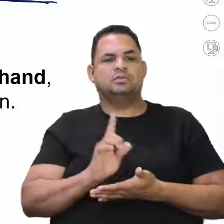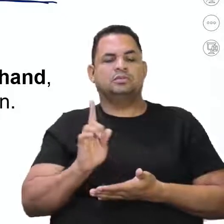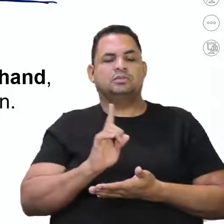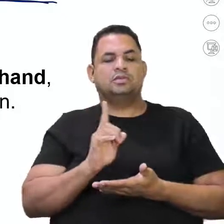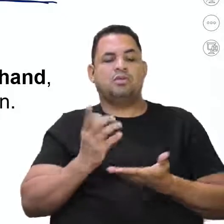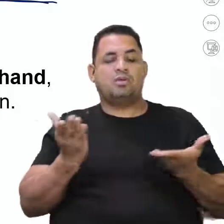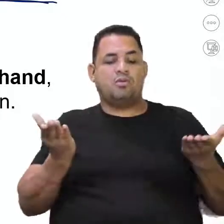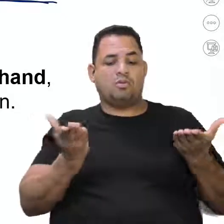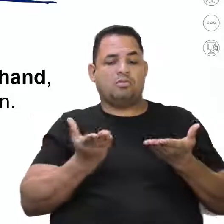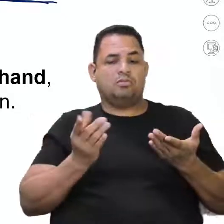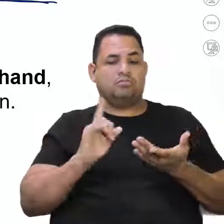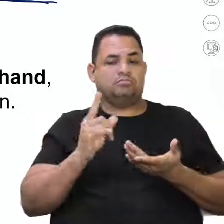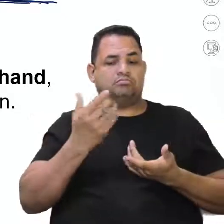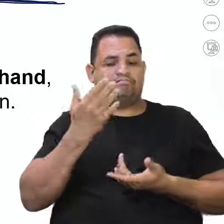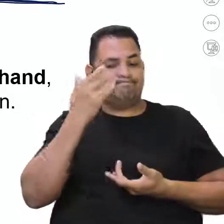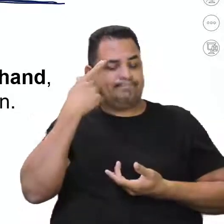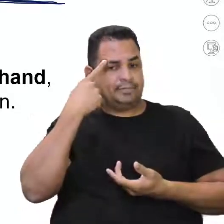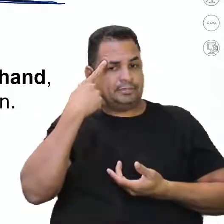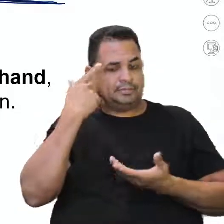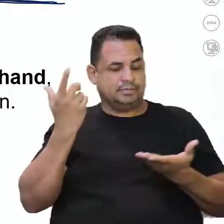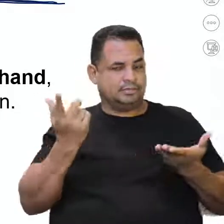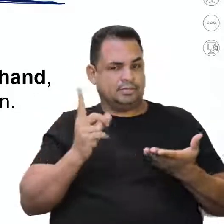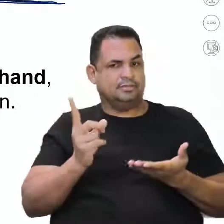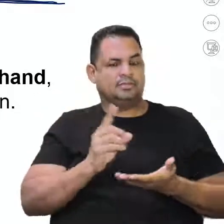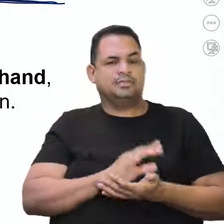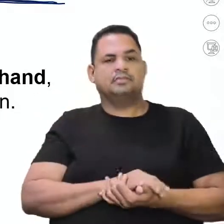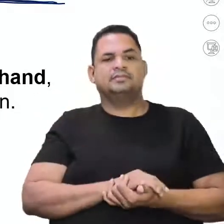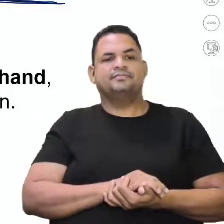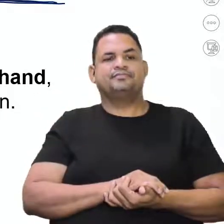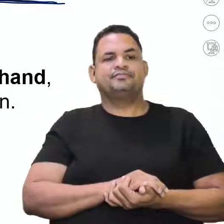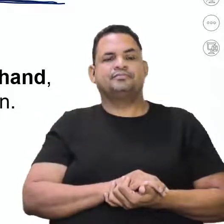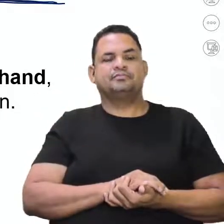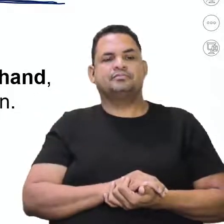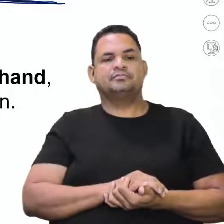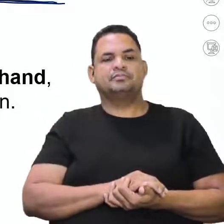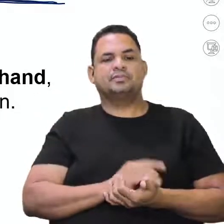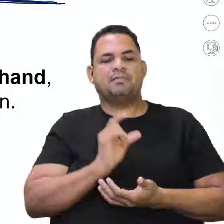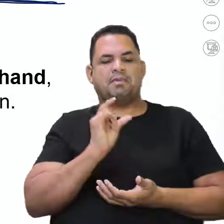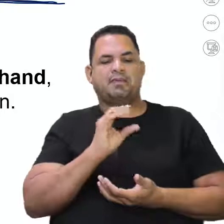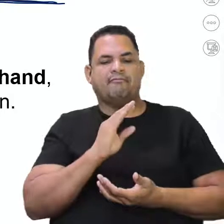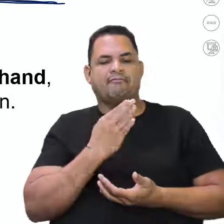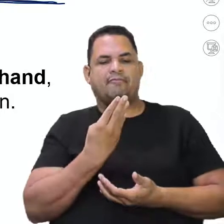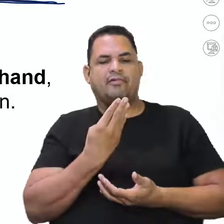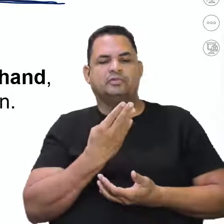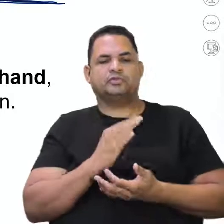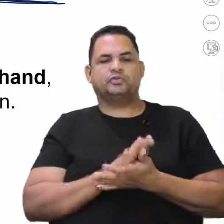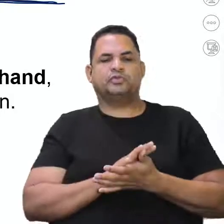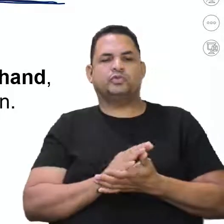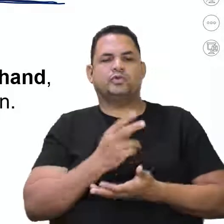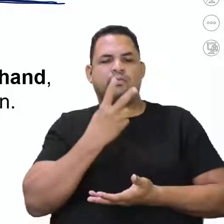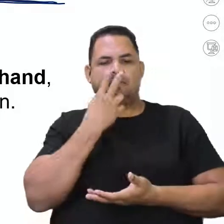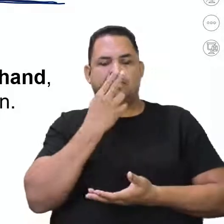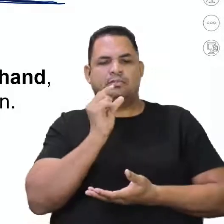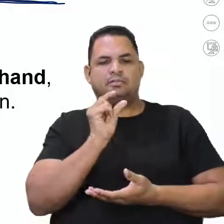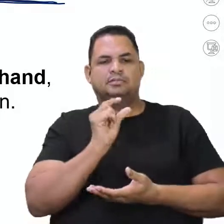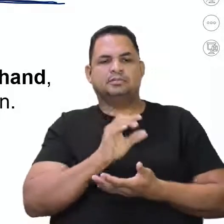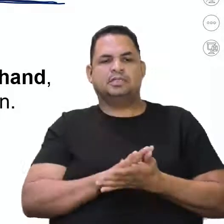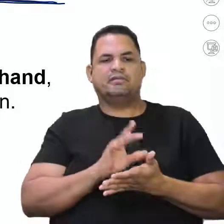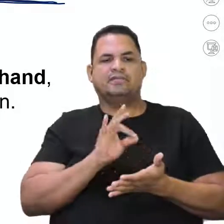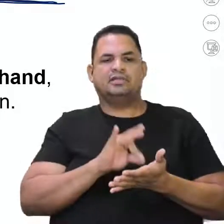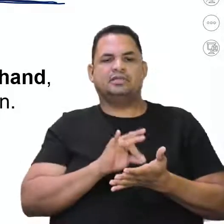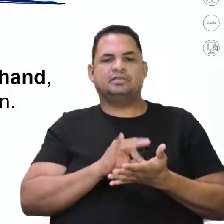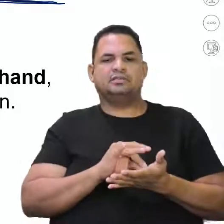é atualmente. Muita gente pensa que é atualmente. Actually é um falso cognato. Actually significa na